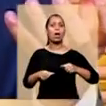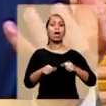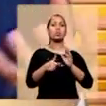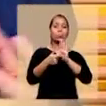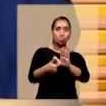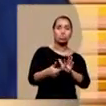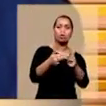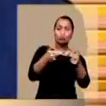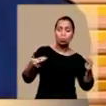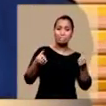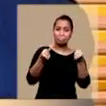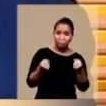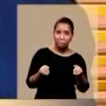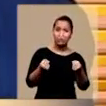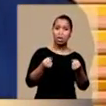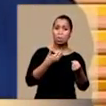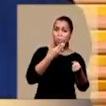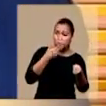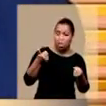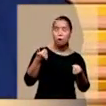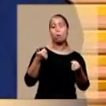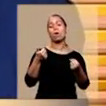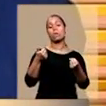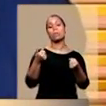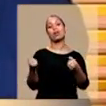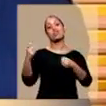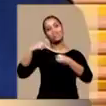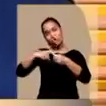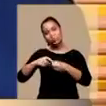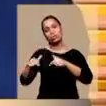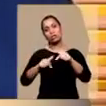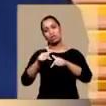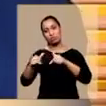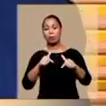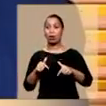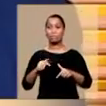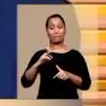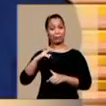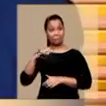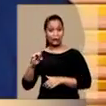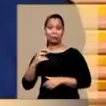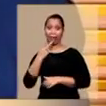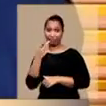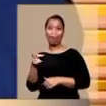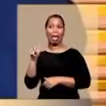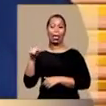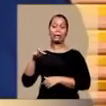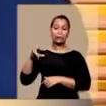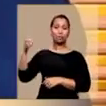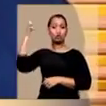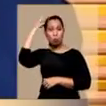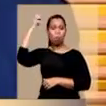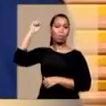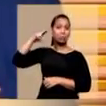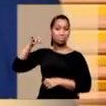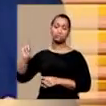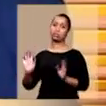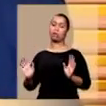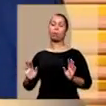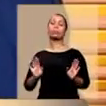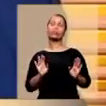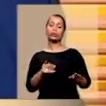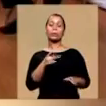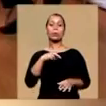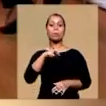seus pontos fortes, para que ela tenha sucesso na próxima recolocação. É fácil botar a culpa na crise, mas nem sempre a culpa é da crise. Sim. O Marcos